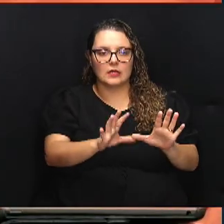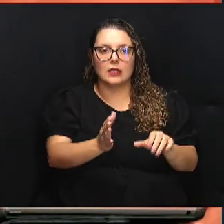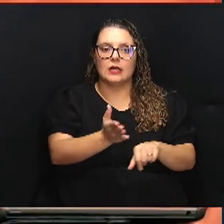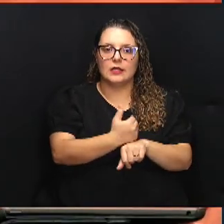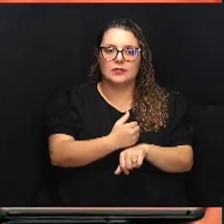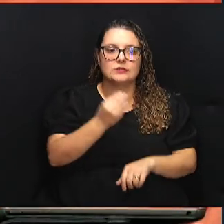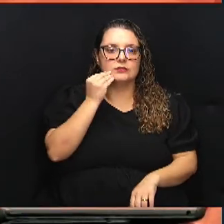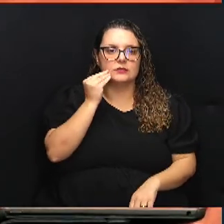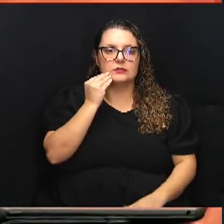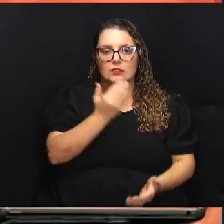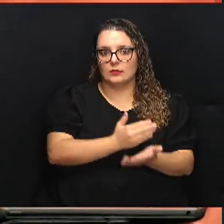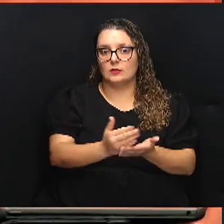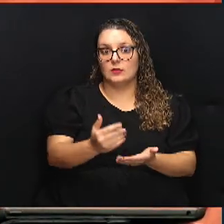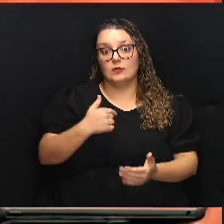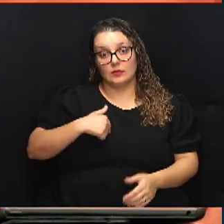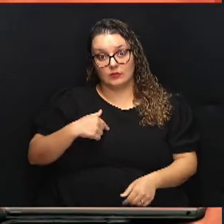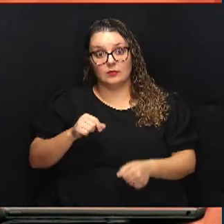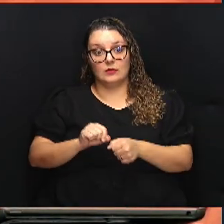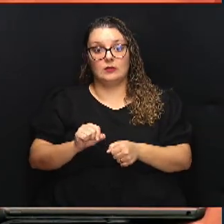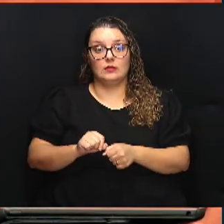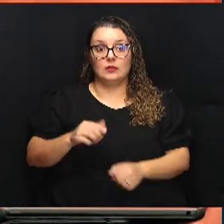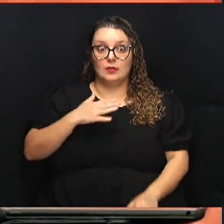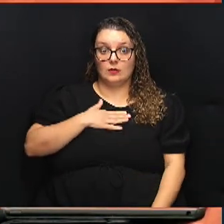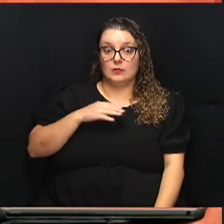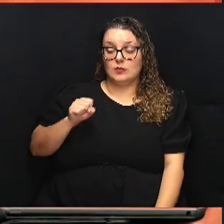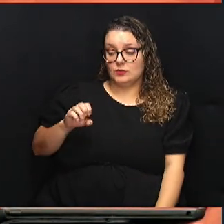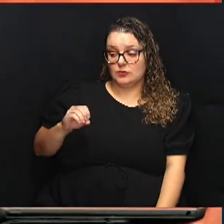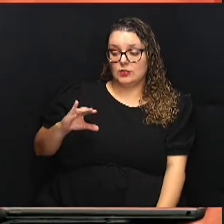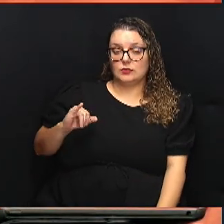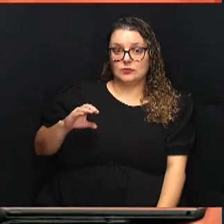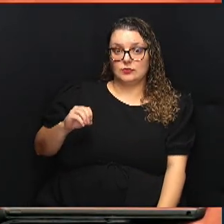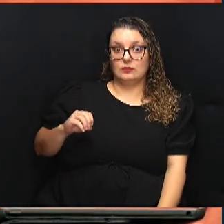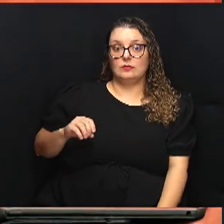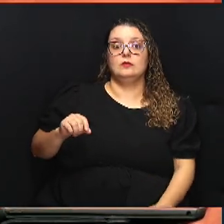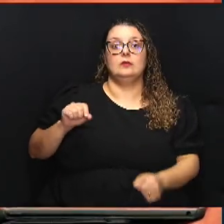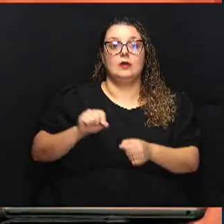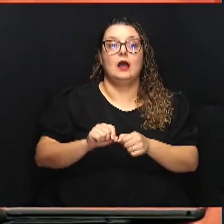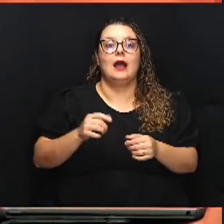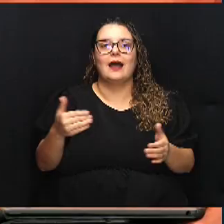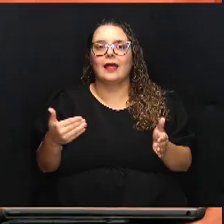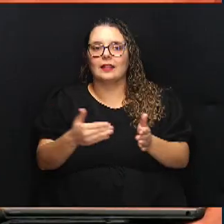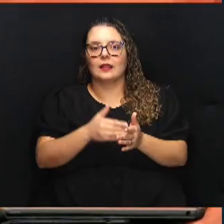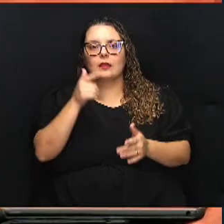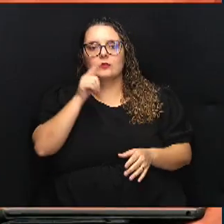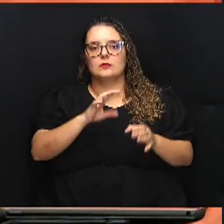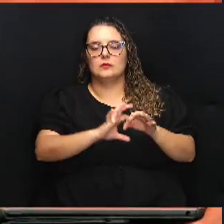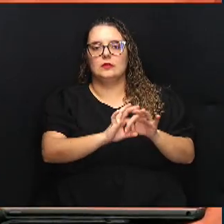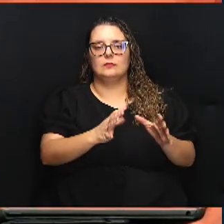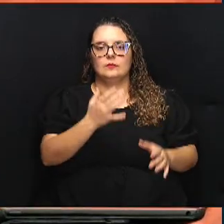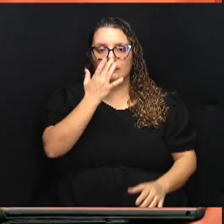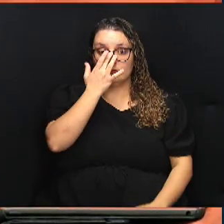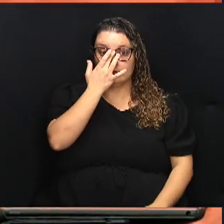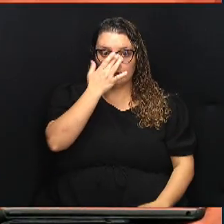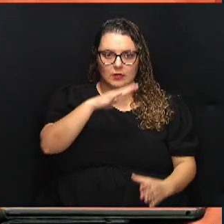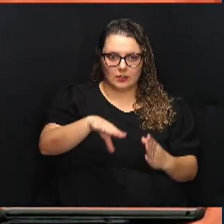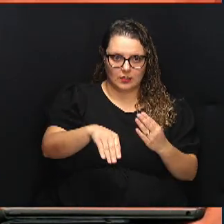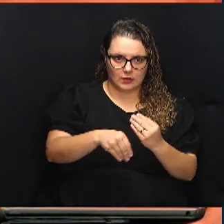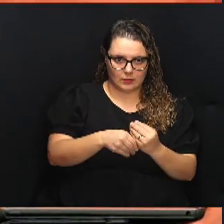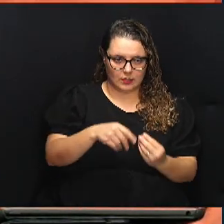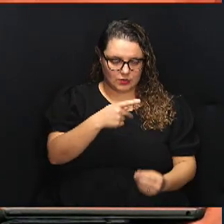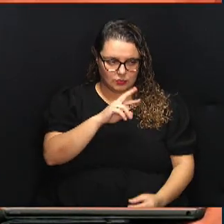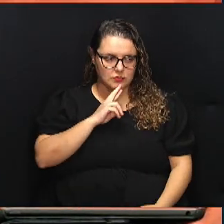que eu fiz, foi assim que meus sócios fizeram também, até a gente de fato largar. E aí eu vou completando a sua